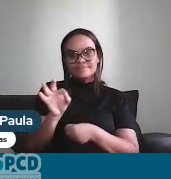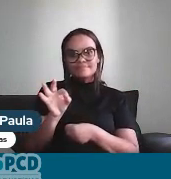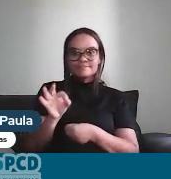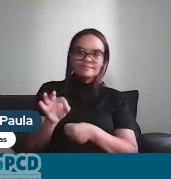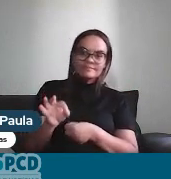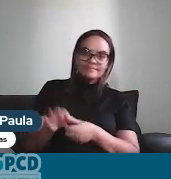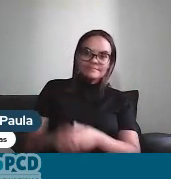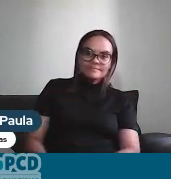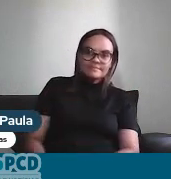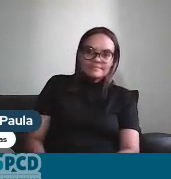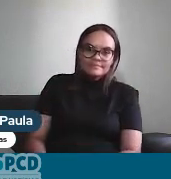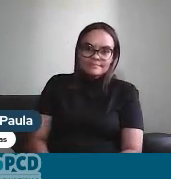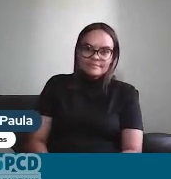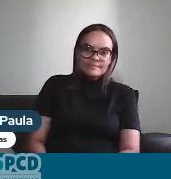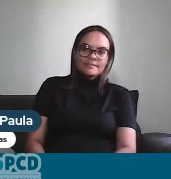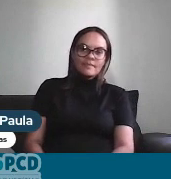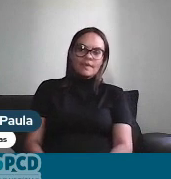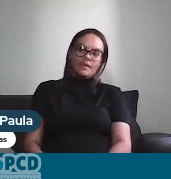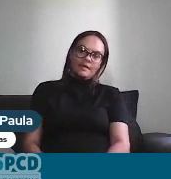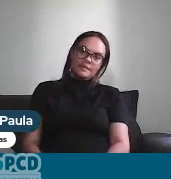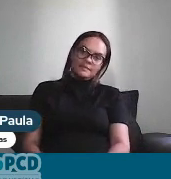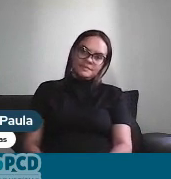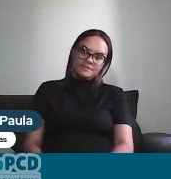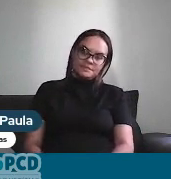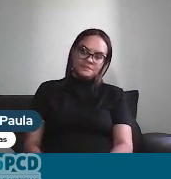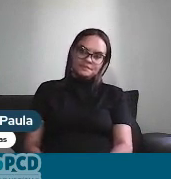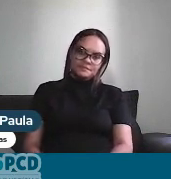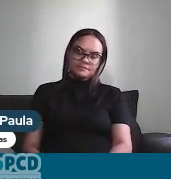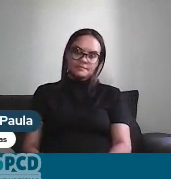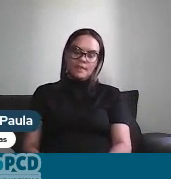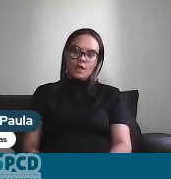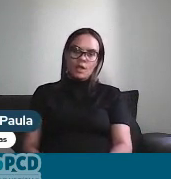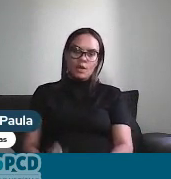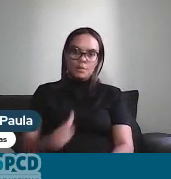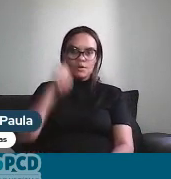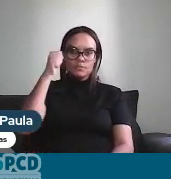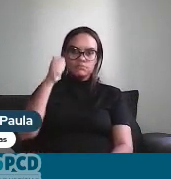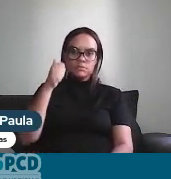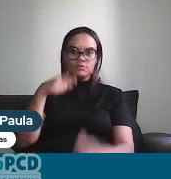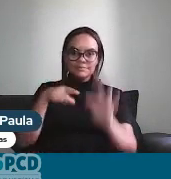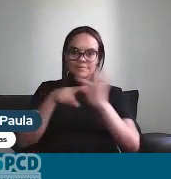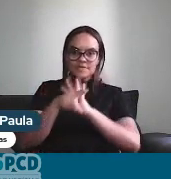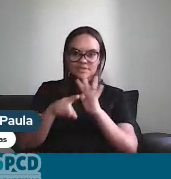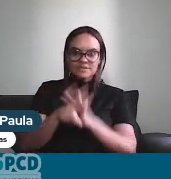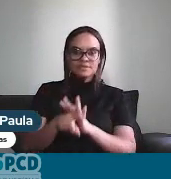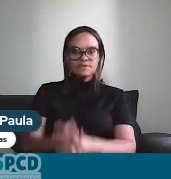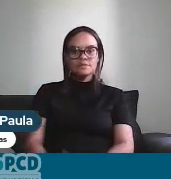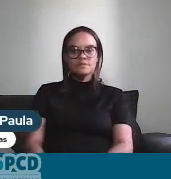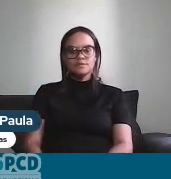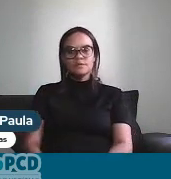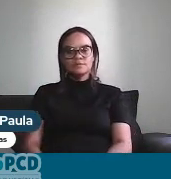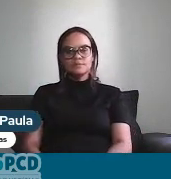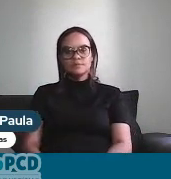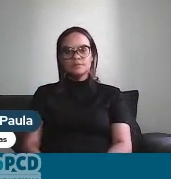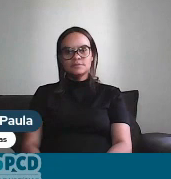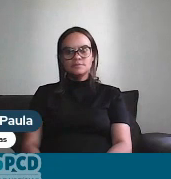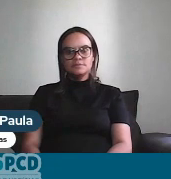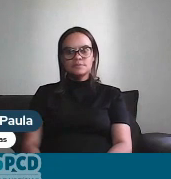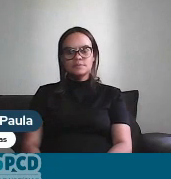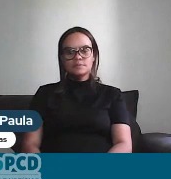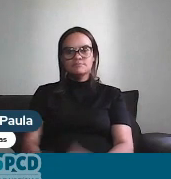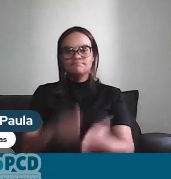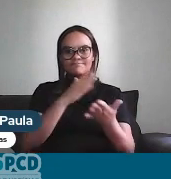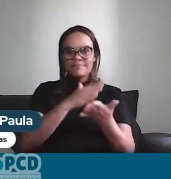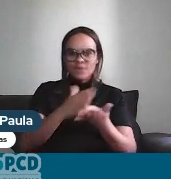população respondeu de forma positiva a alguma dessas perguntas é uma coisa. Agora, nós começarmos